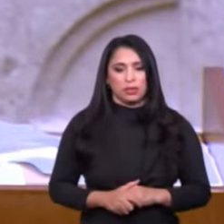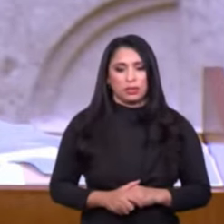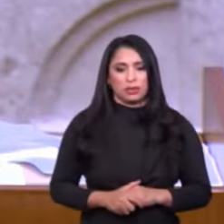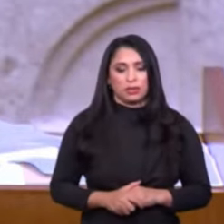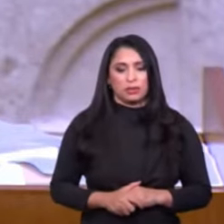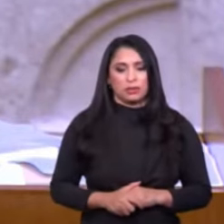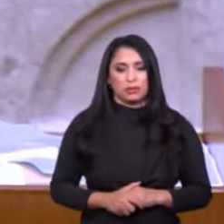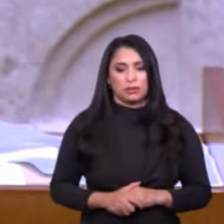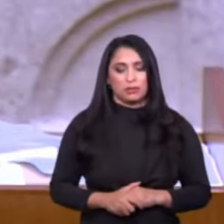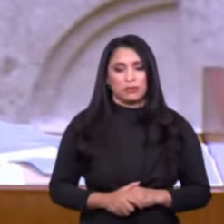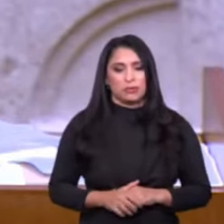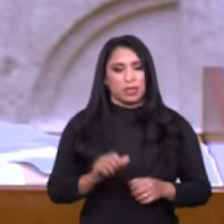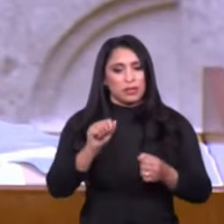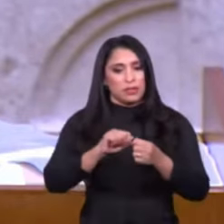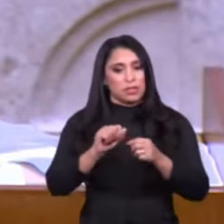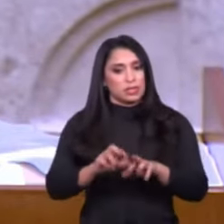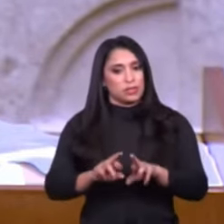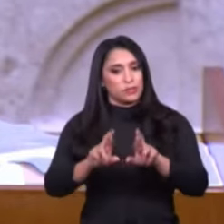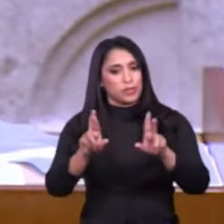para distinguir